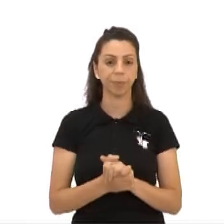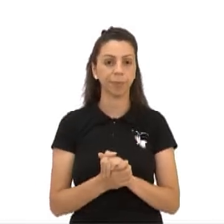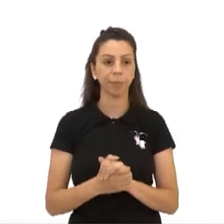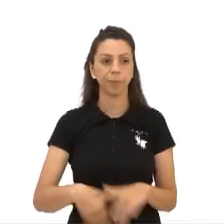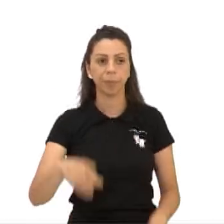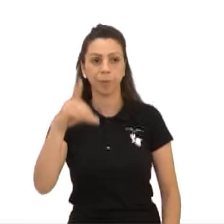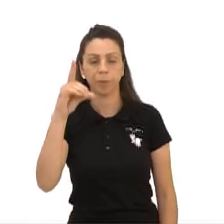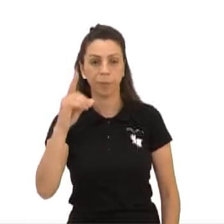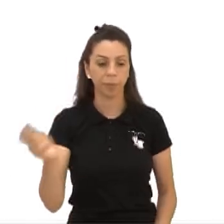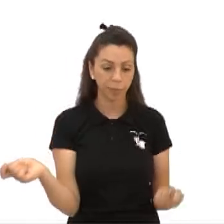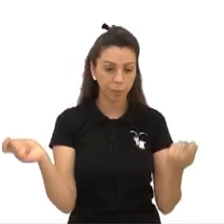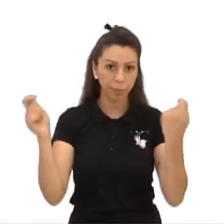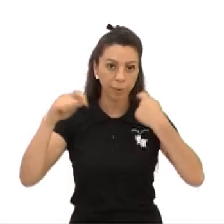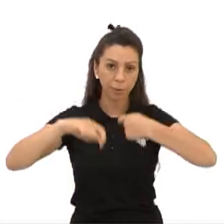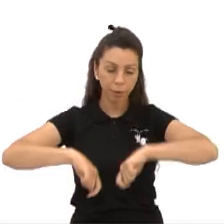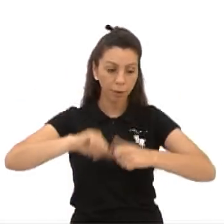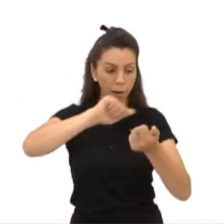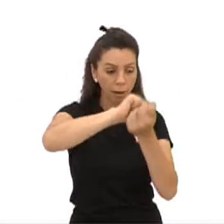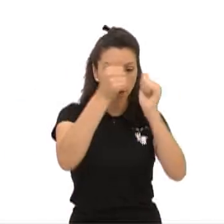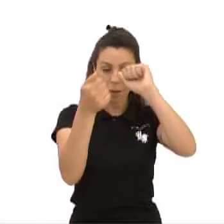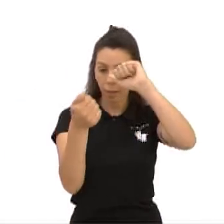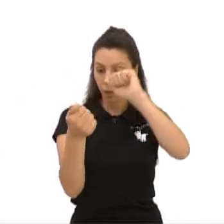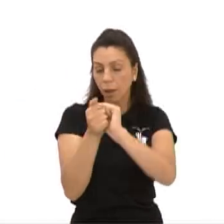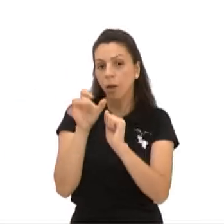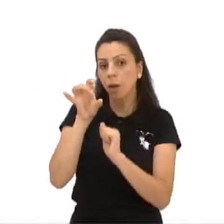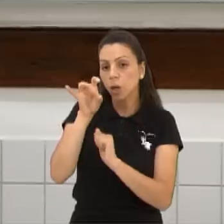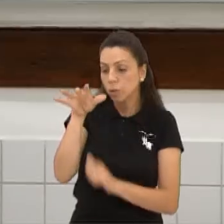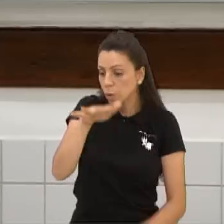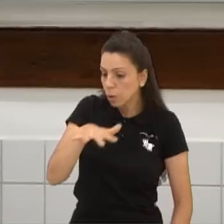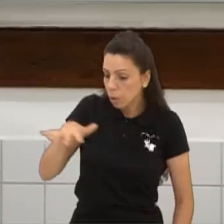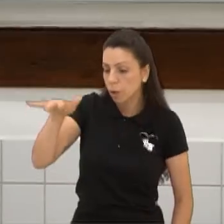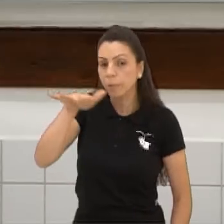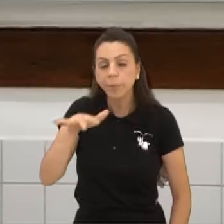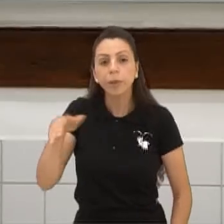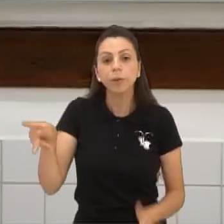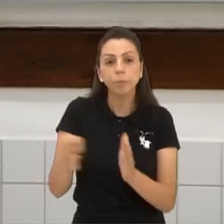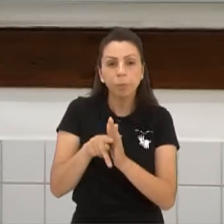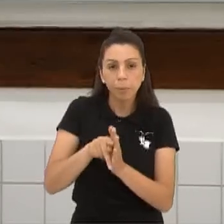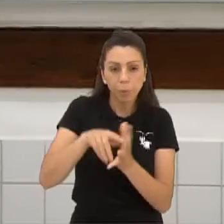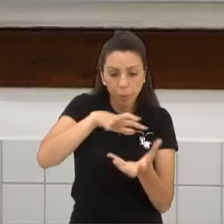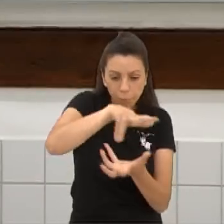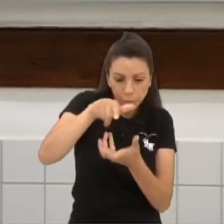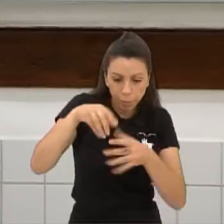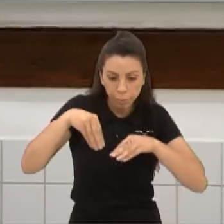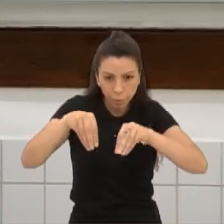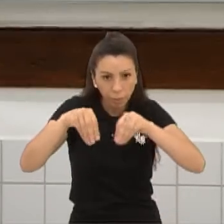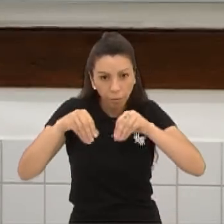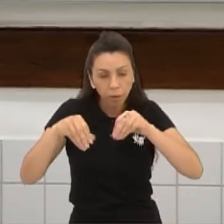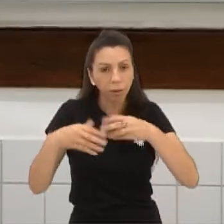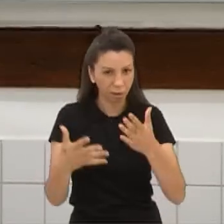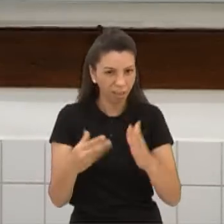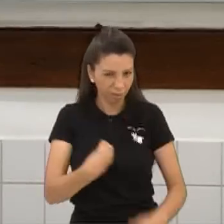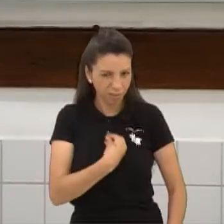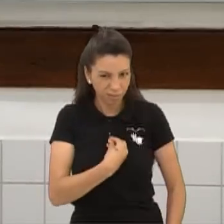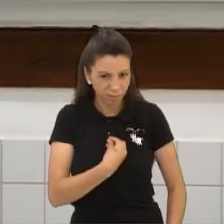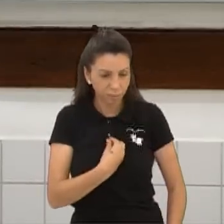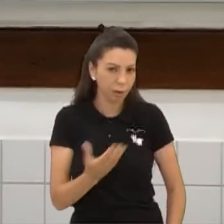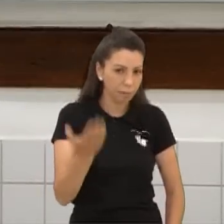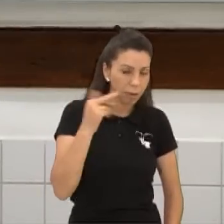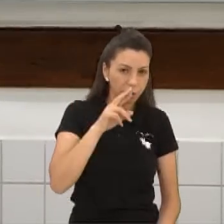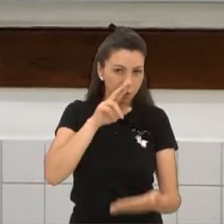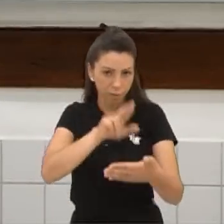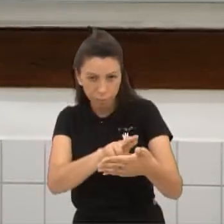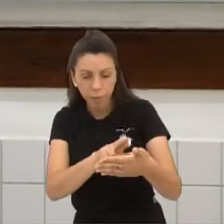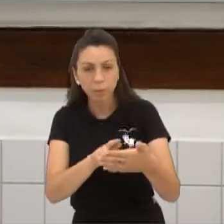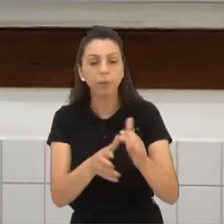D, capacidade de se adaptar apenas em ambientes terrestres. É isso que é um ser vivo? Vamos lá, gente. Agora